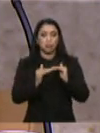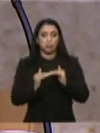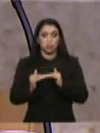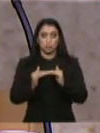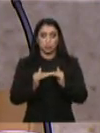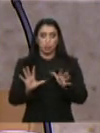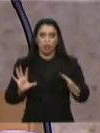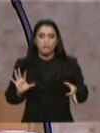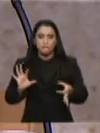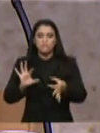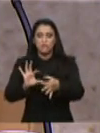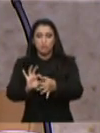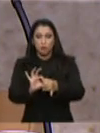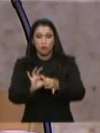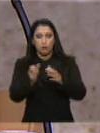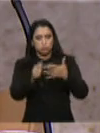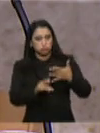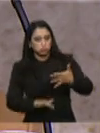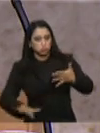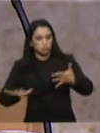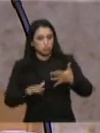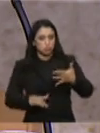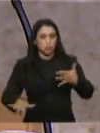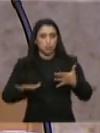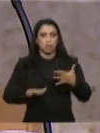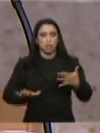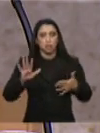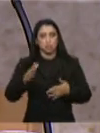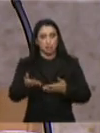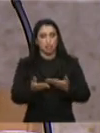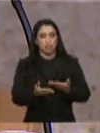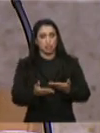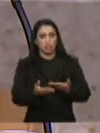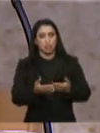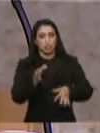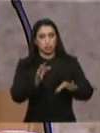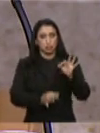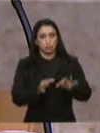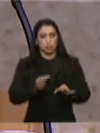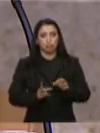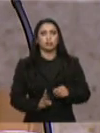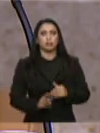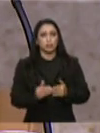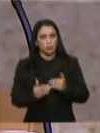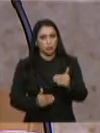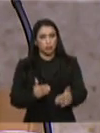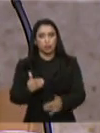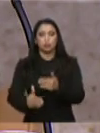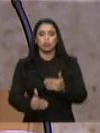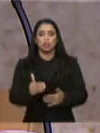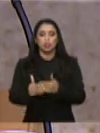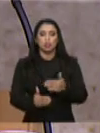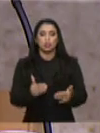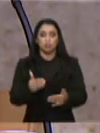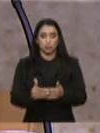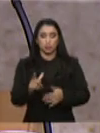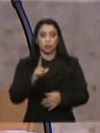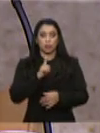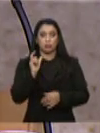força vinculativa das sentenças sobre relações jurídicas de trato continuado atua rebus sic